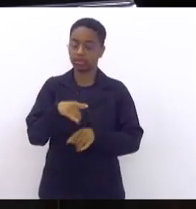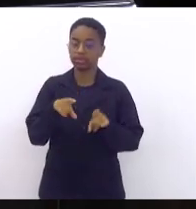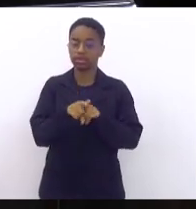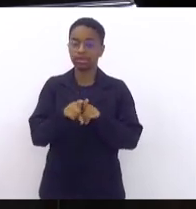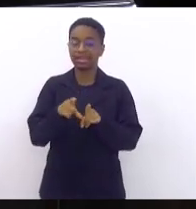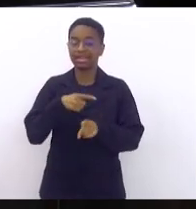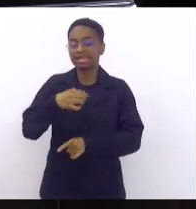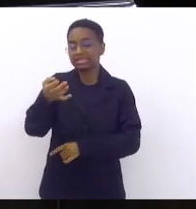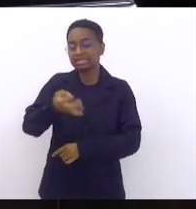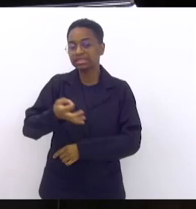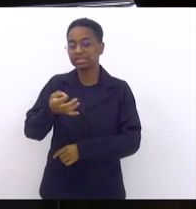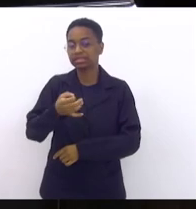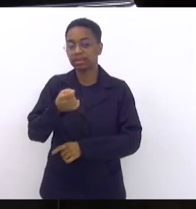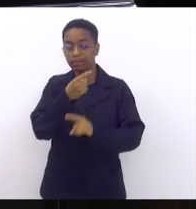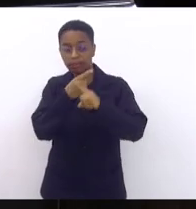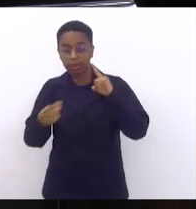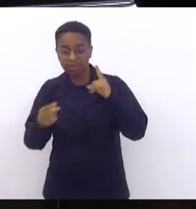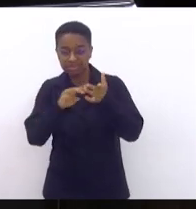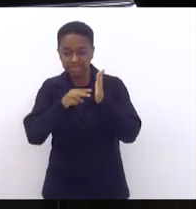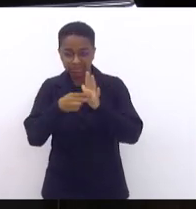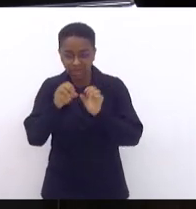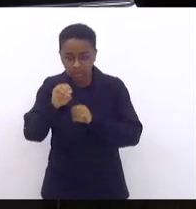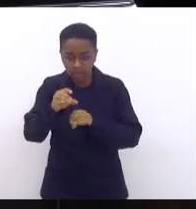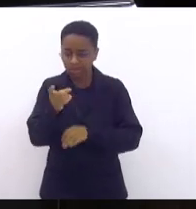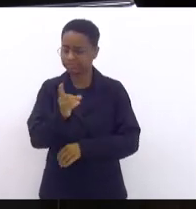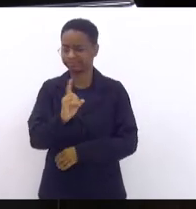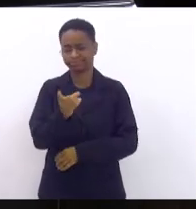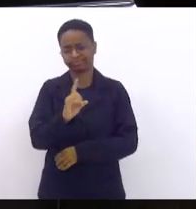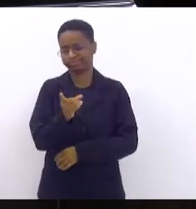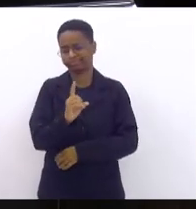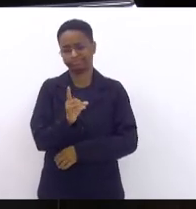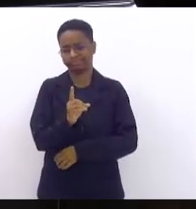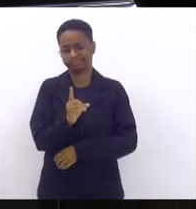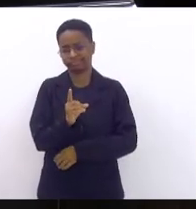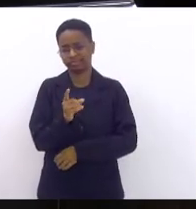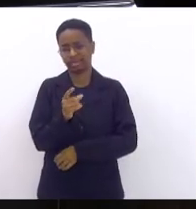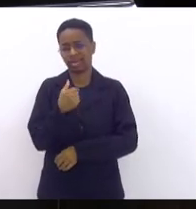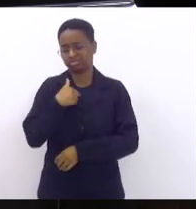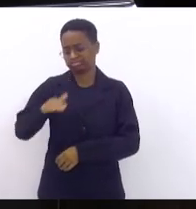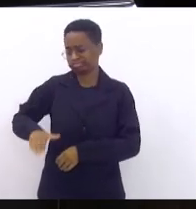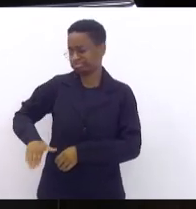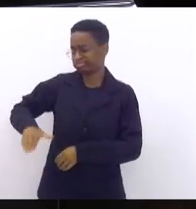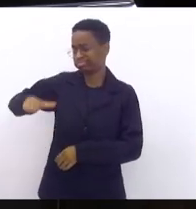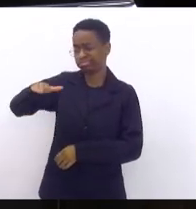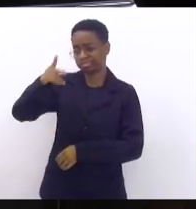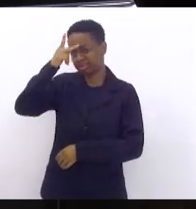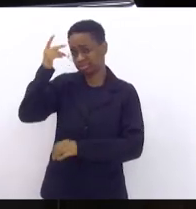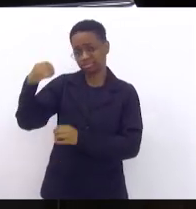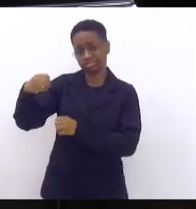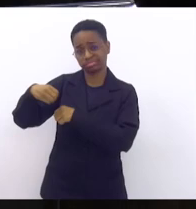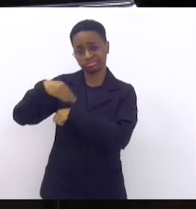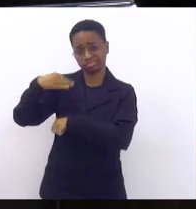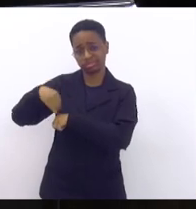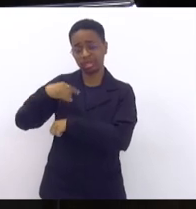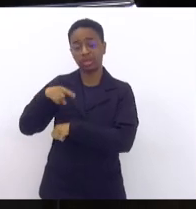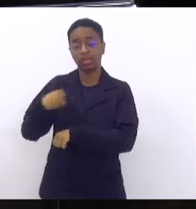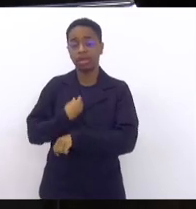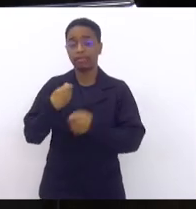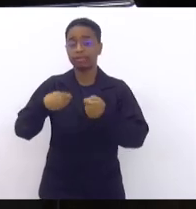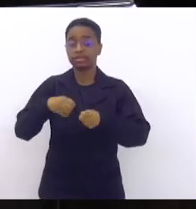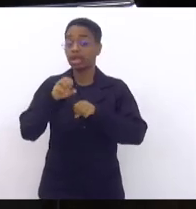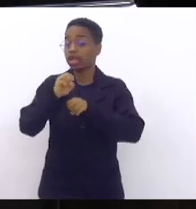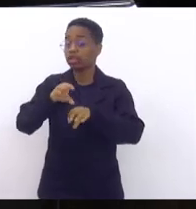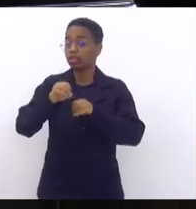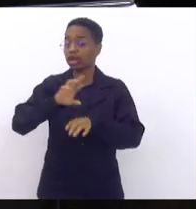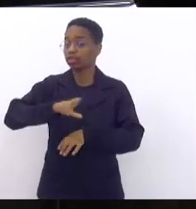certeza proibir não educa eu escuto desde criança a gente precisa educar e não proibir